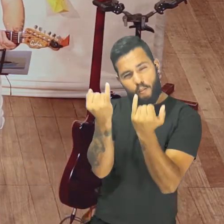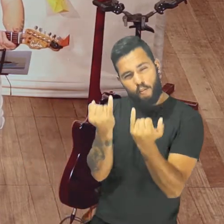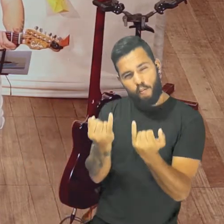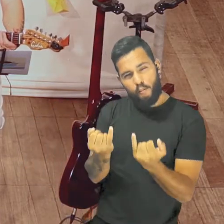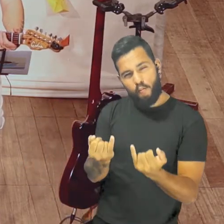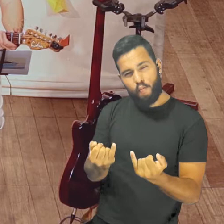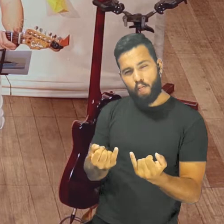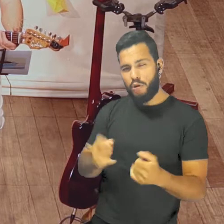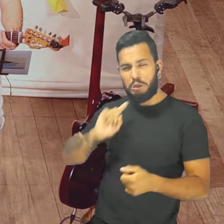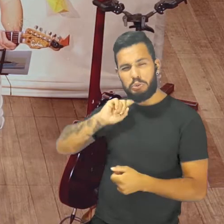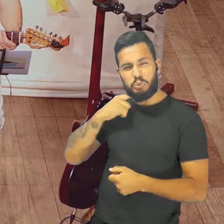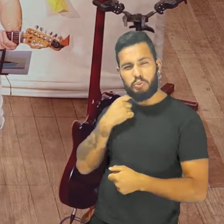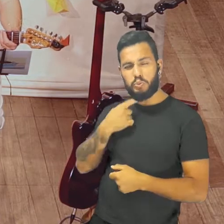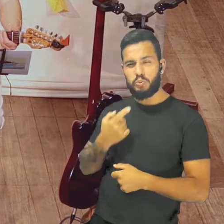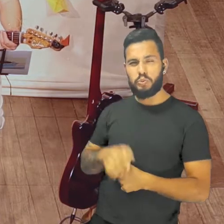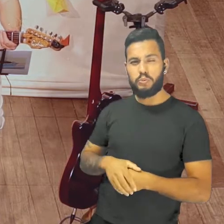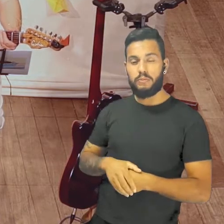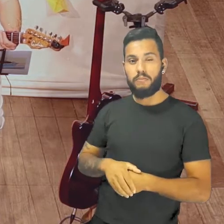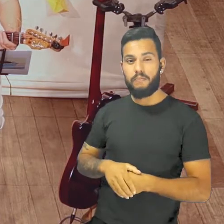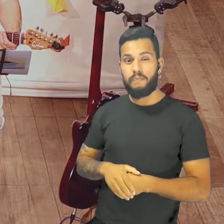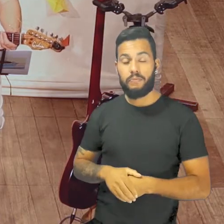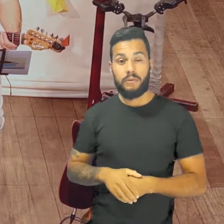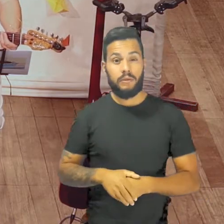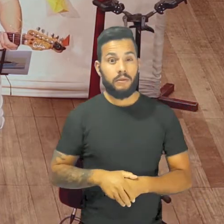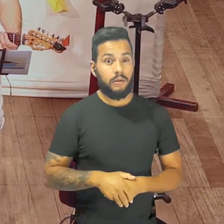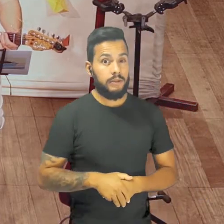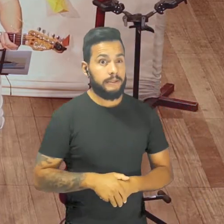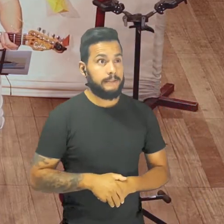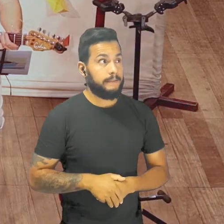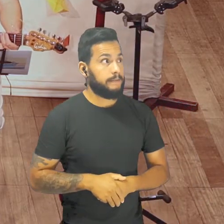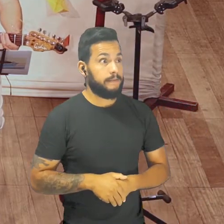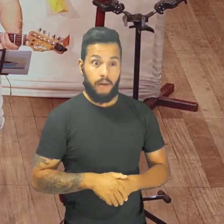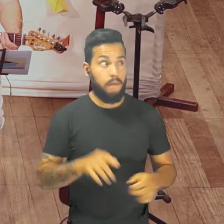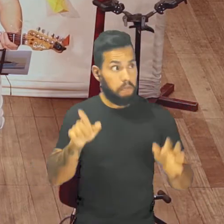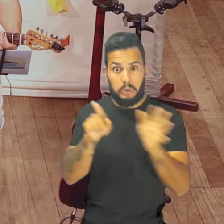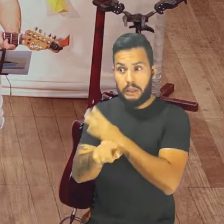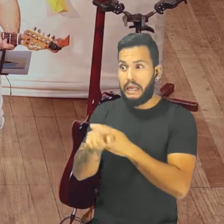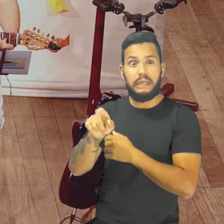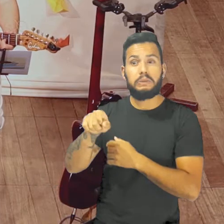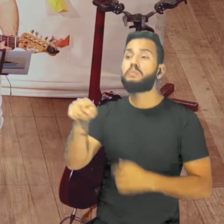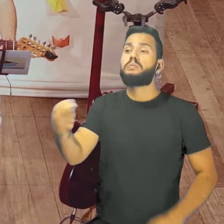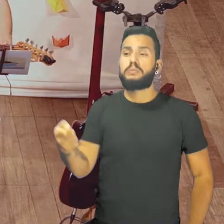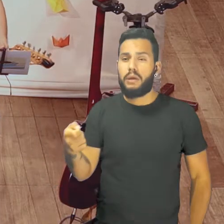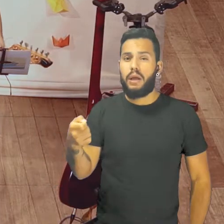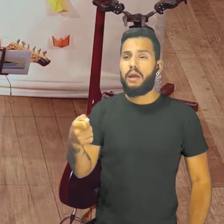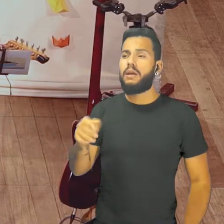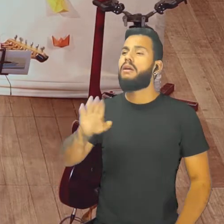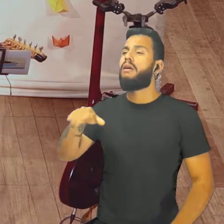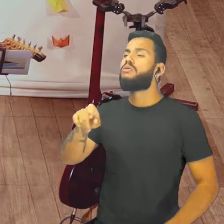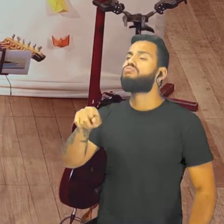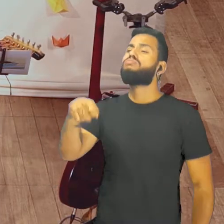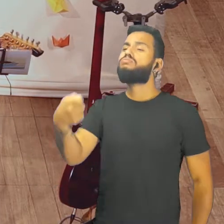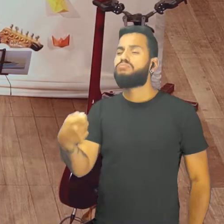mirrado, todo sujo. Ei! Vamos perguntar quem é, né? É. Ei! Quem é